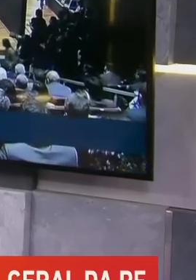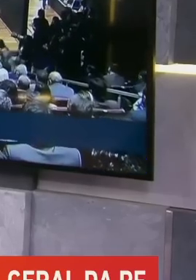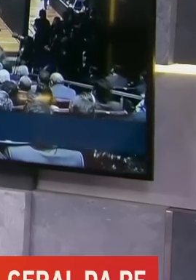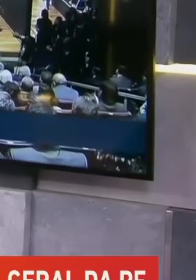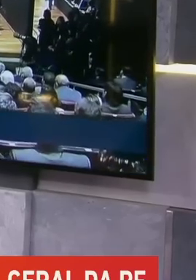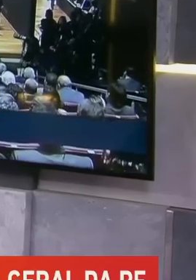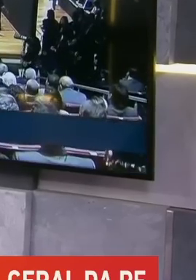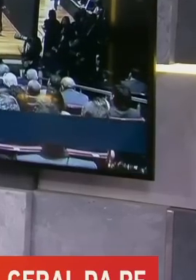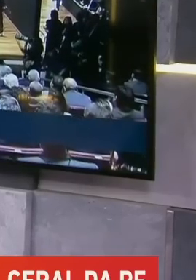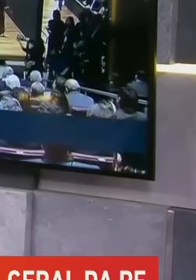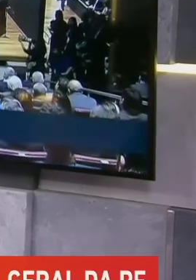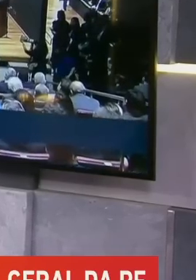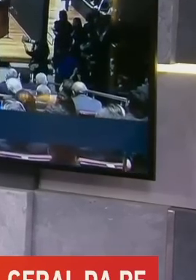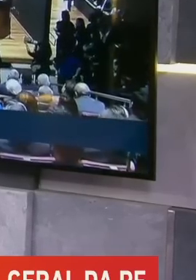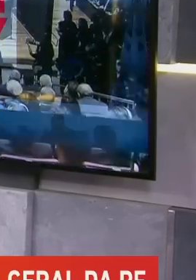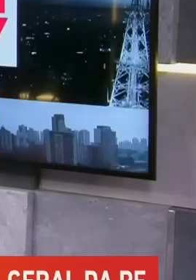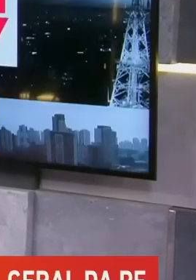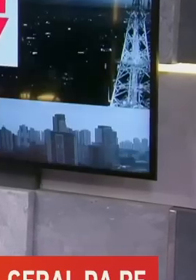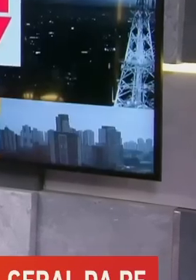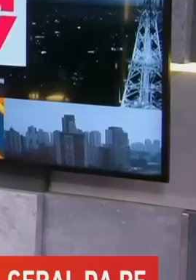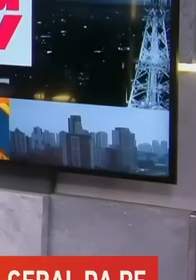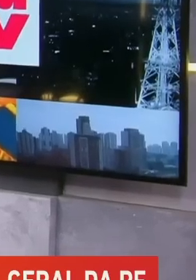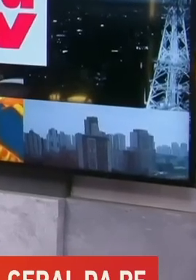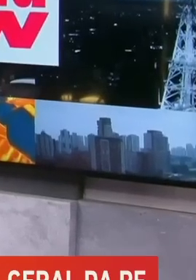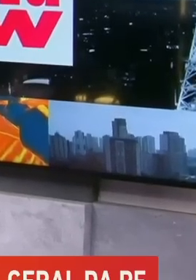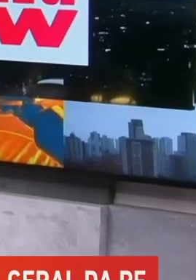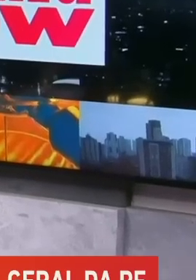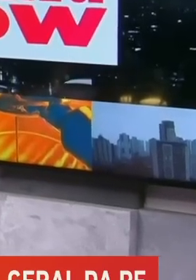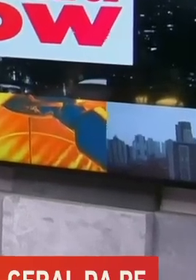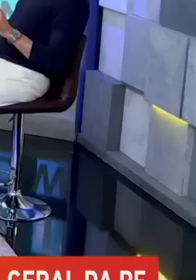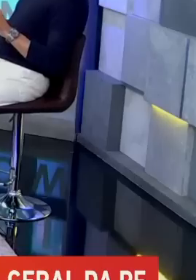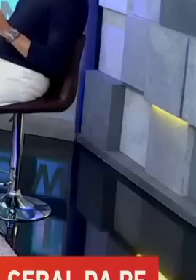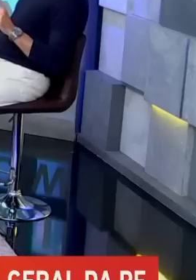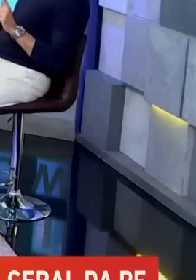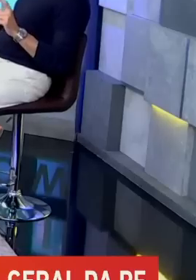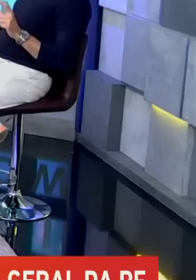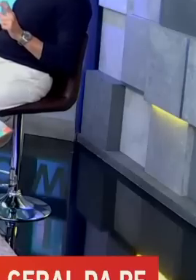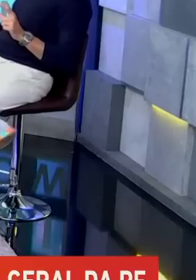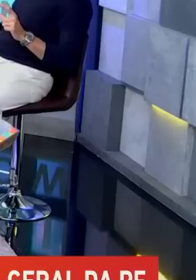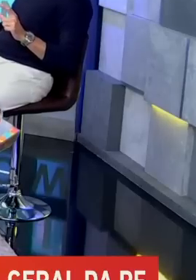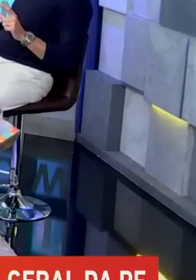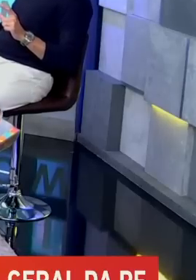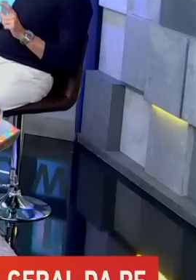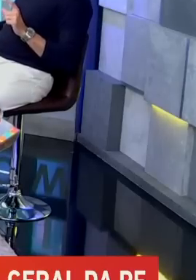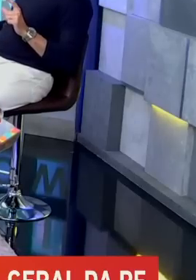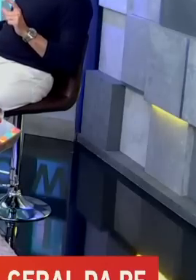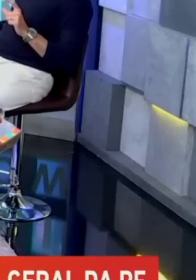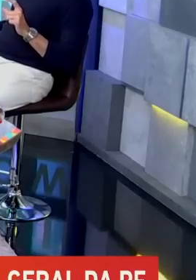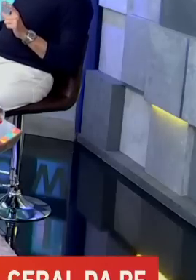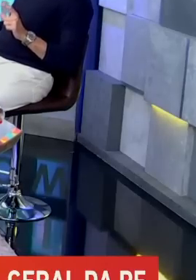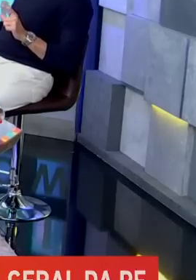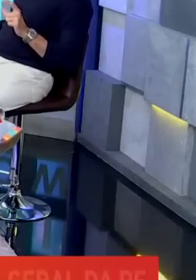momento em Brasília a gente vai repercutir um pouco dessa fala que eu particularmente anotei esta Fala meu querido